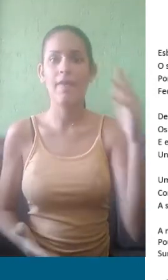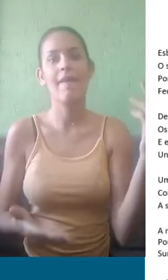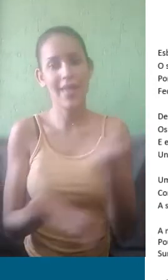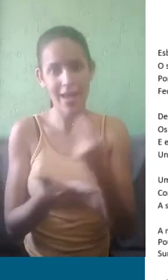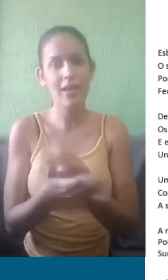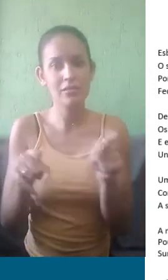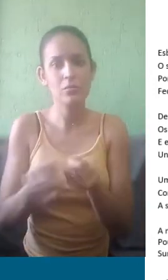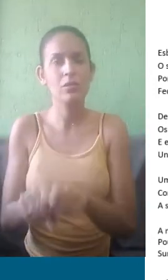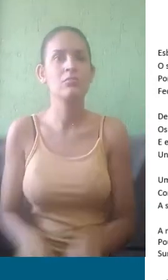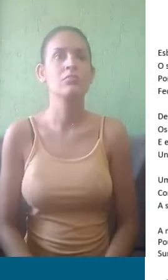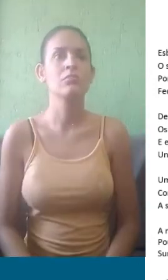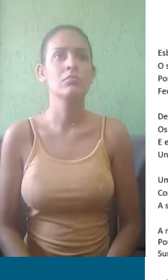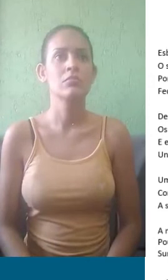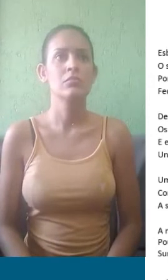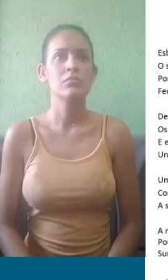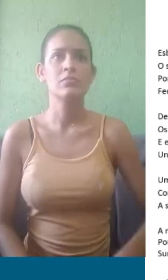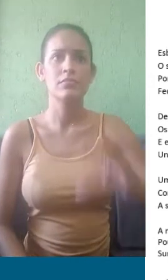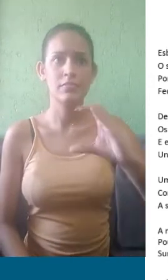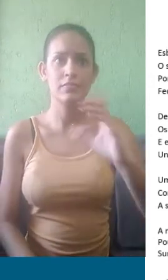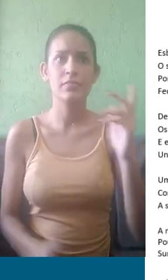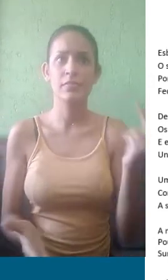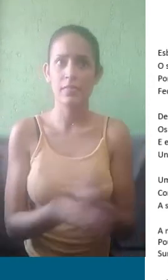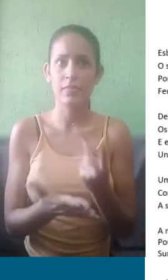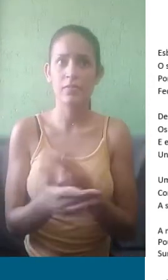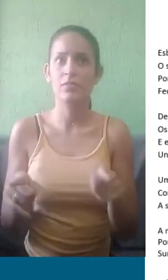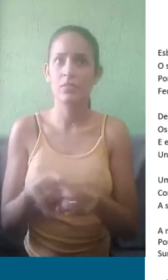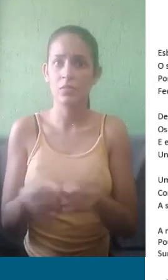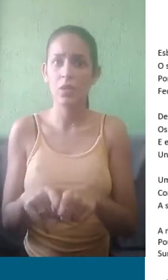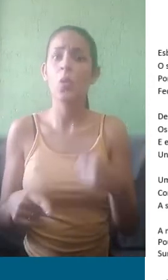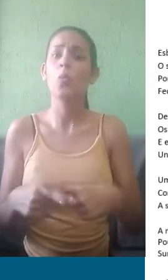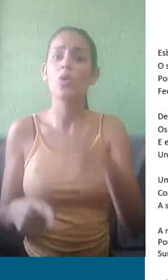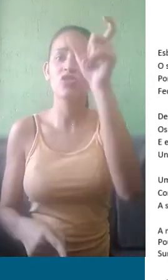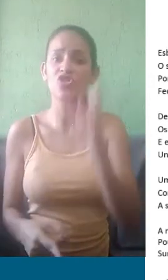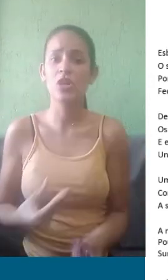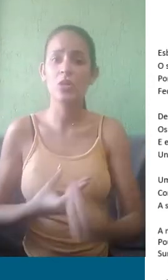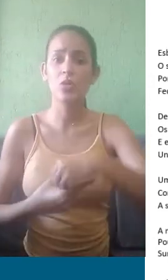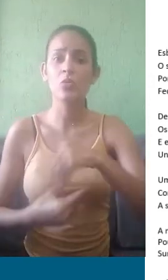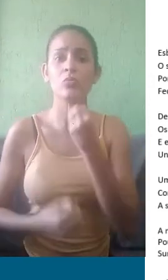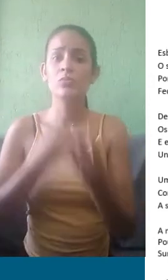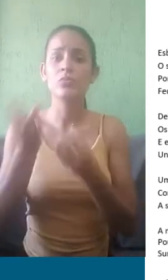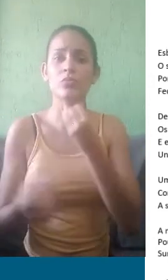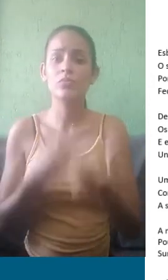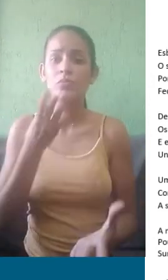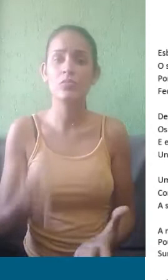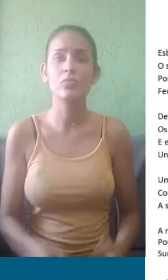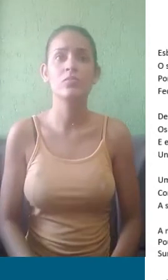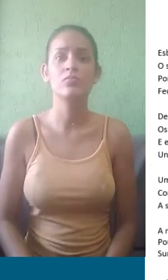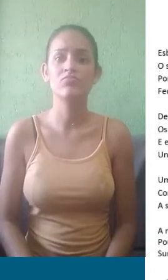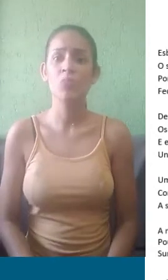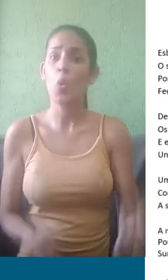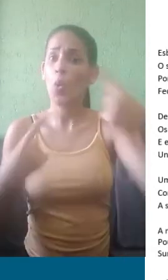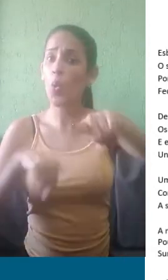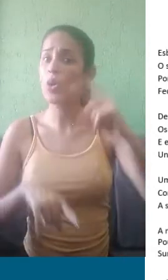A letra C, por sua vez, é absolutamente incorreta, pois o estilo parnasiano é justamente uma contraposta à